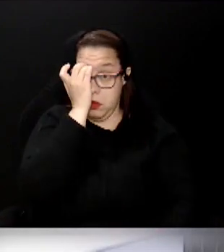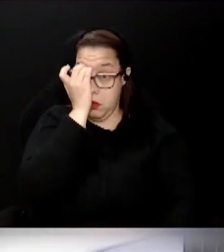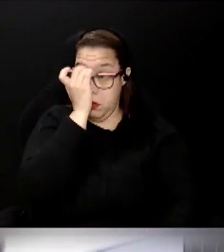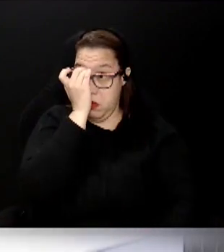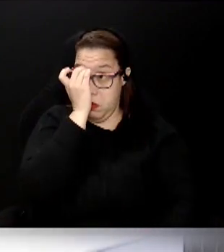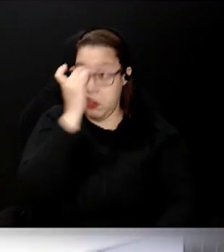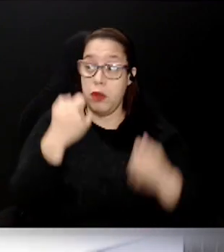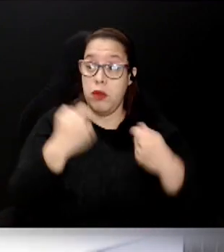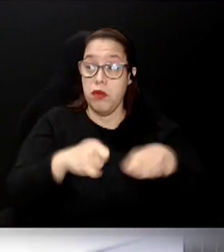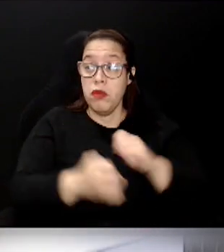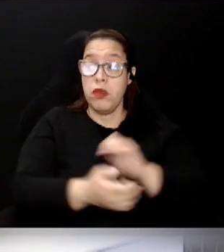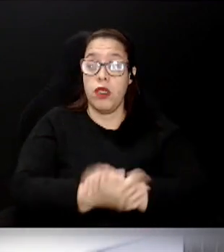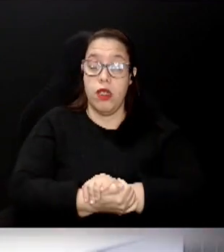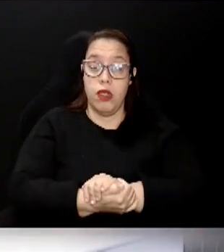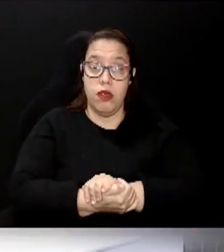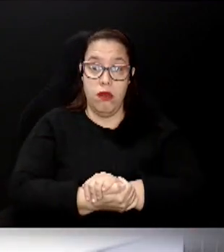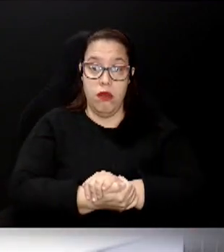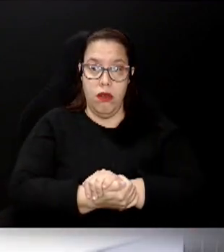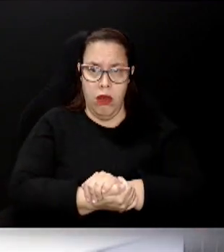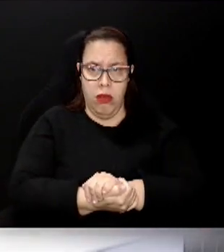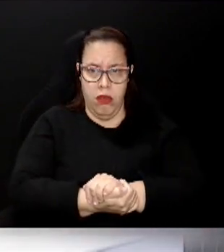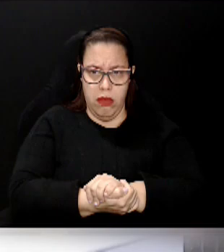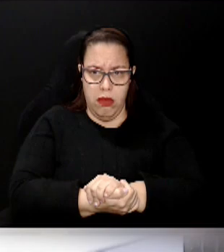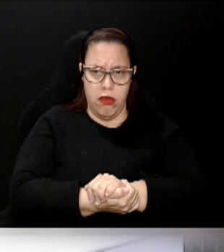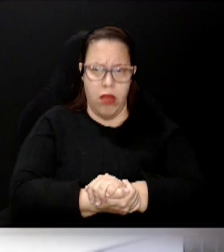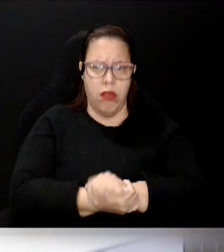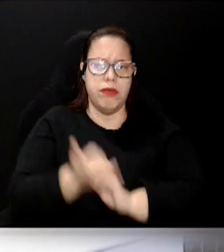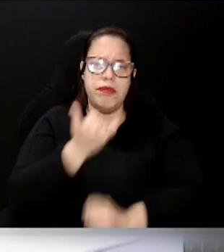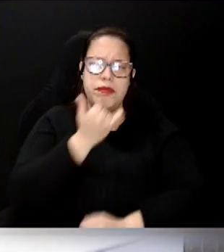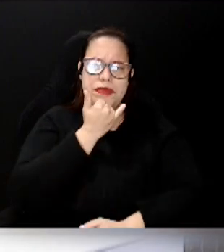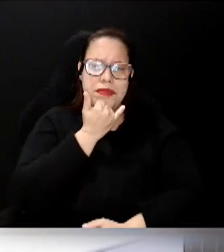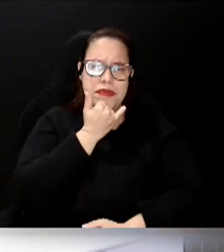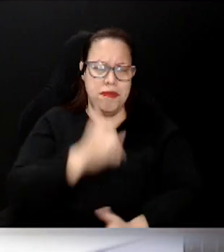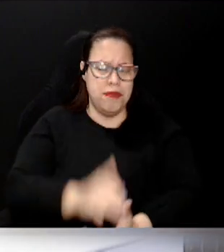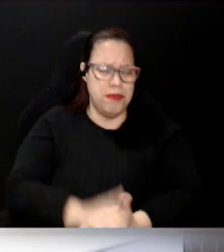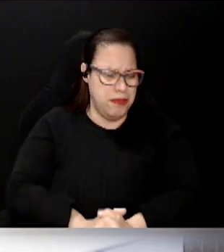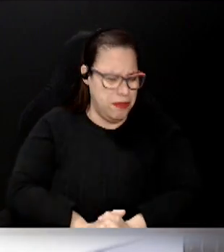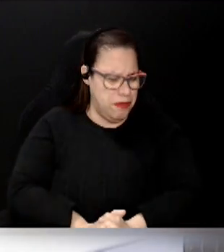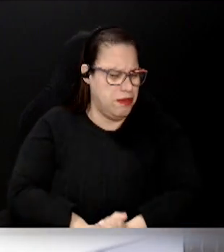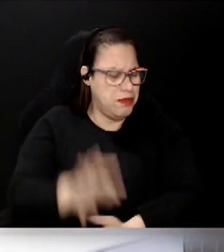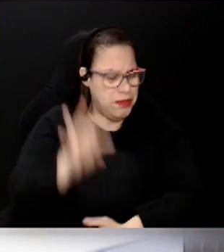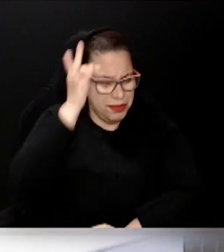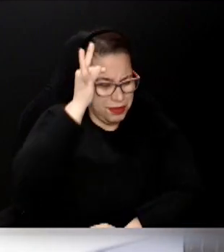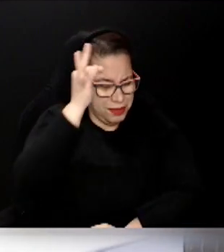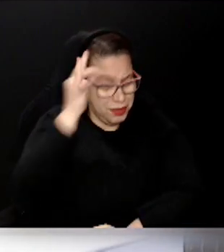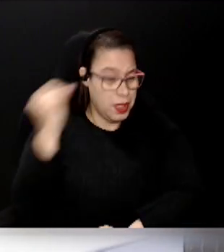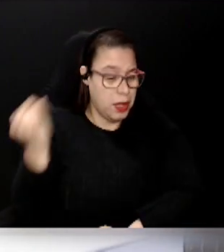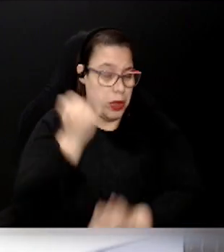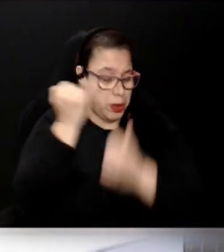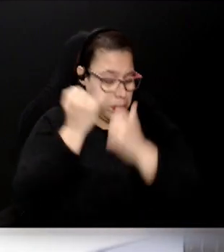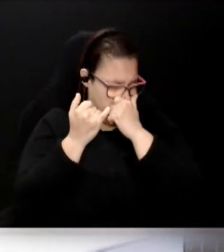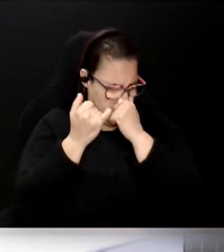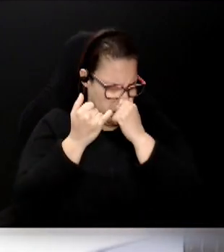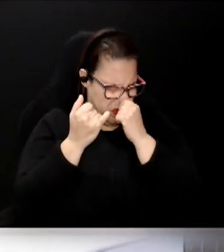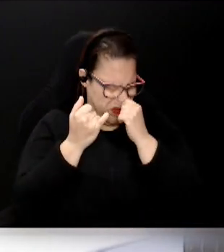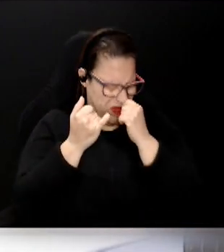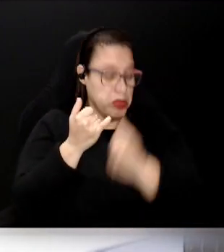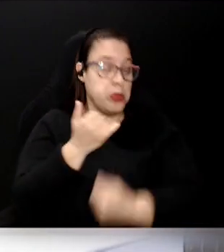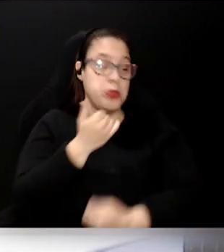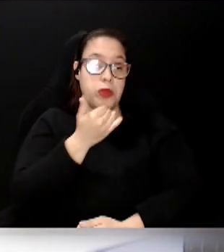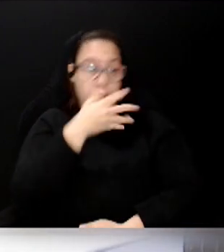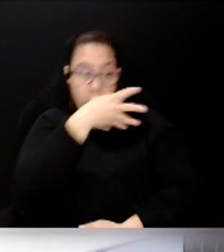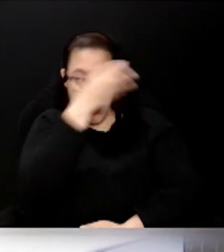de fazer esses debates como hoje. Tem uma questão técnica que é importante, não há dá para desprezar, mas é sobretudo uma